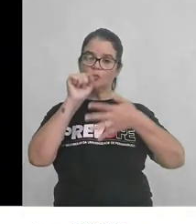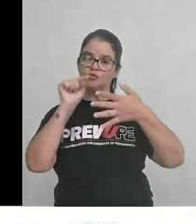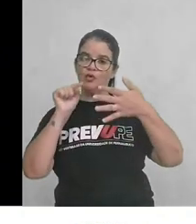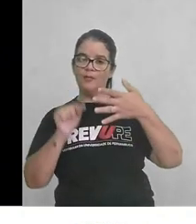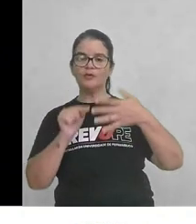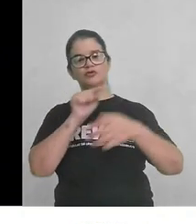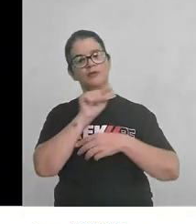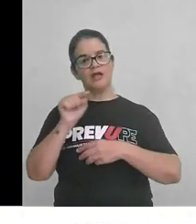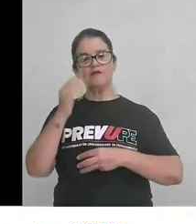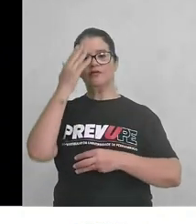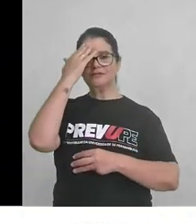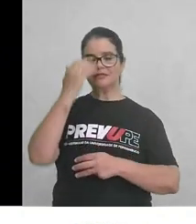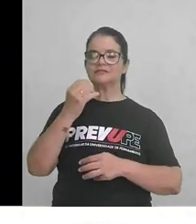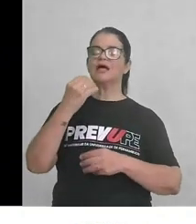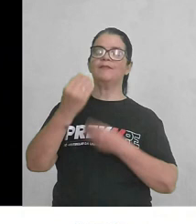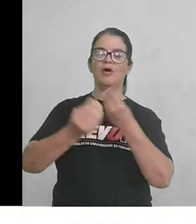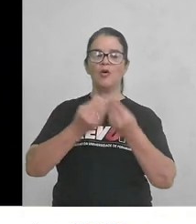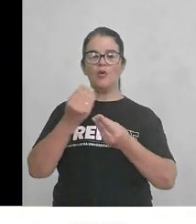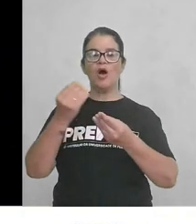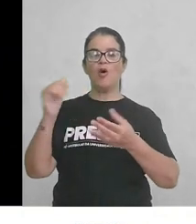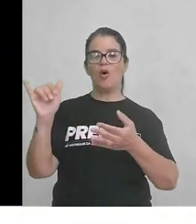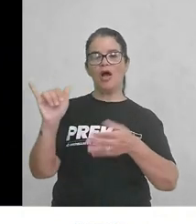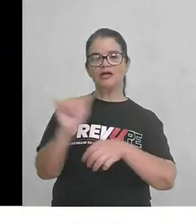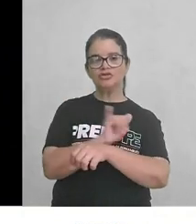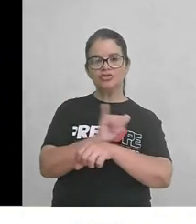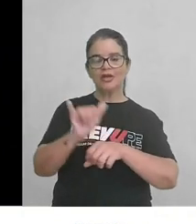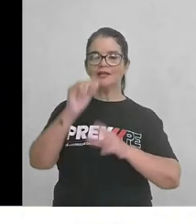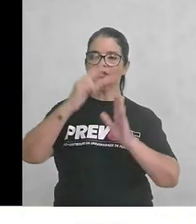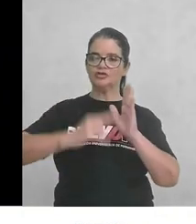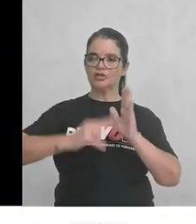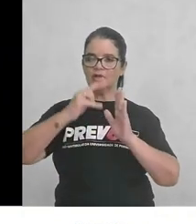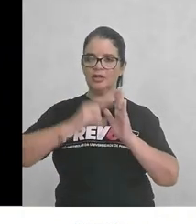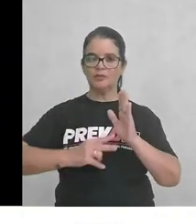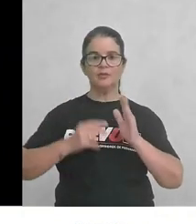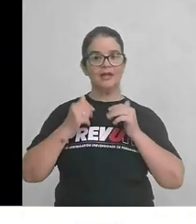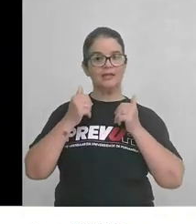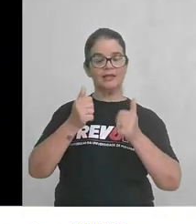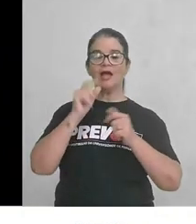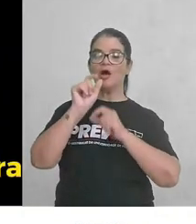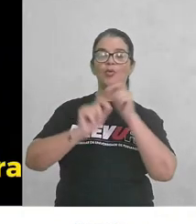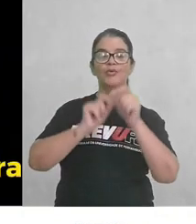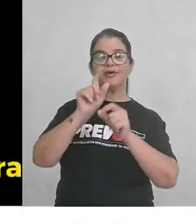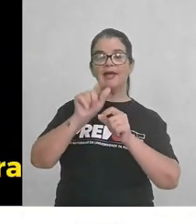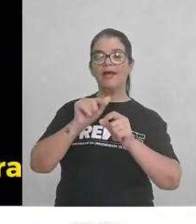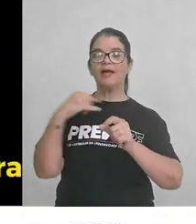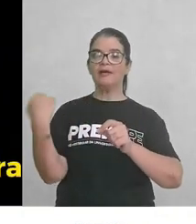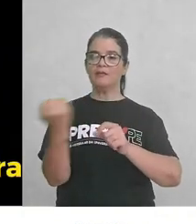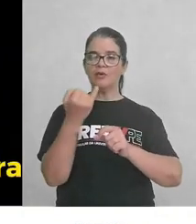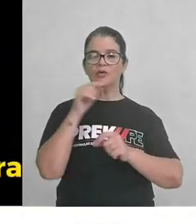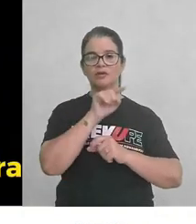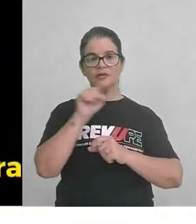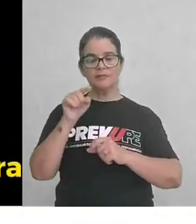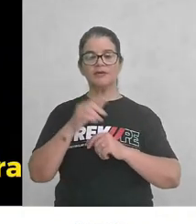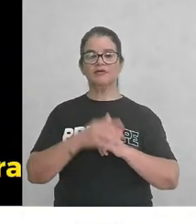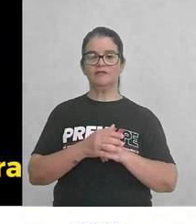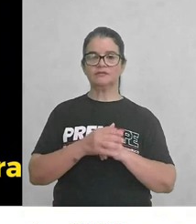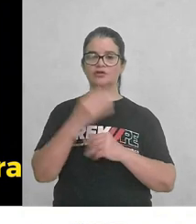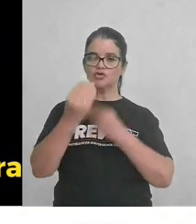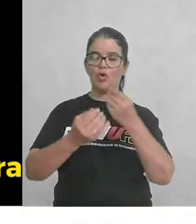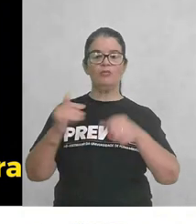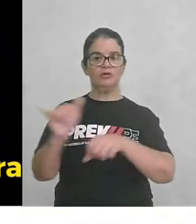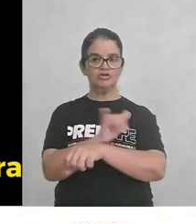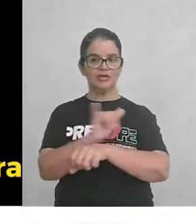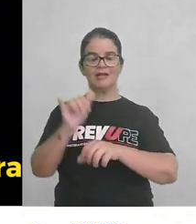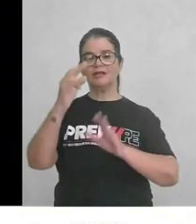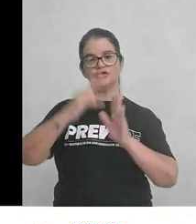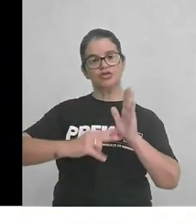tá? O que é importante para vocês. Então, como estratégia de leitura, certo? Primeiro, vocês têm que saber que a